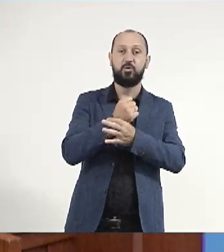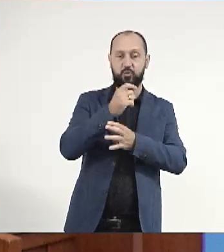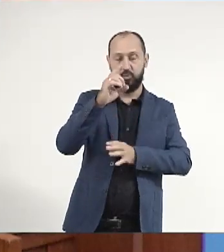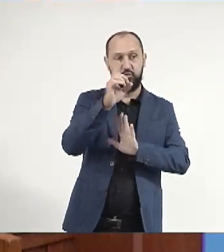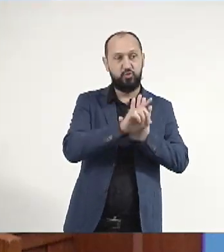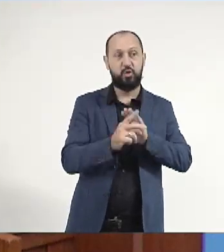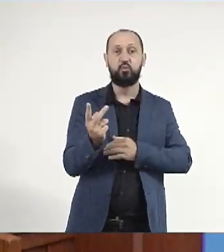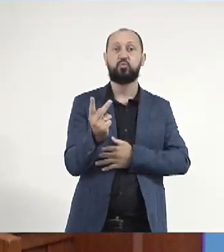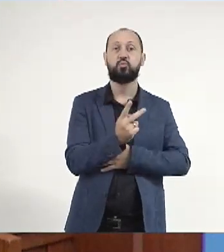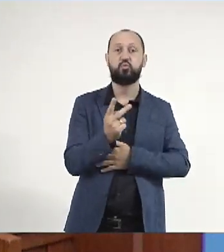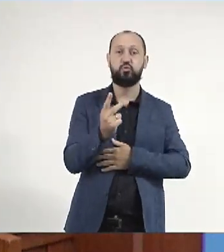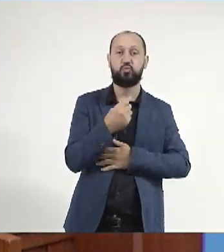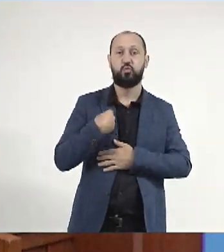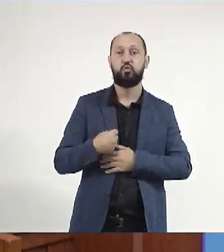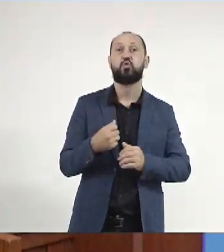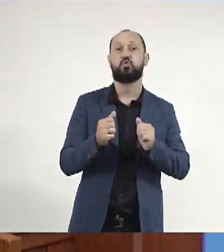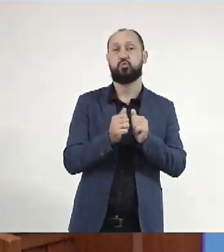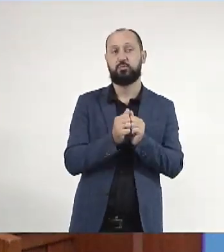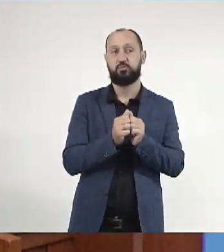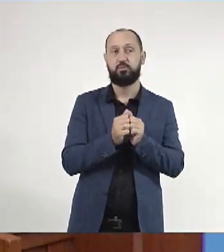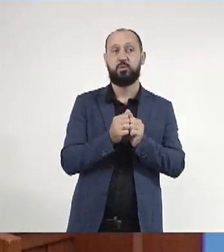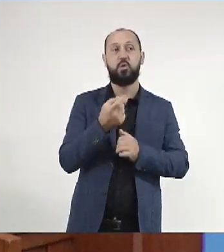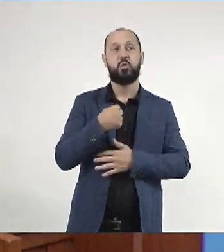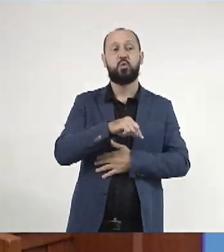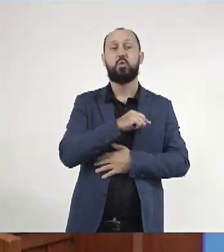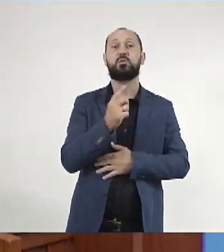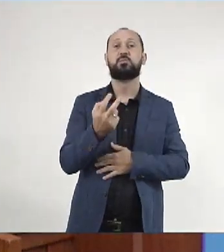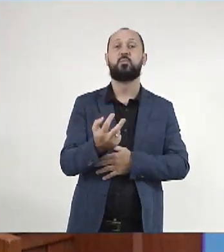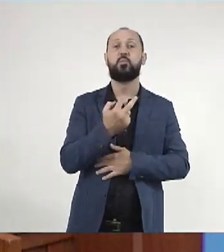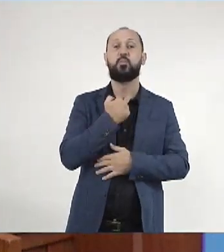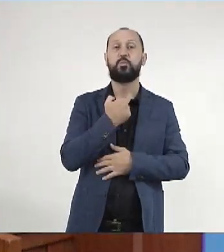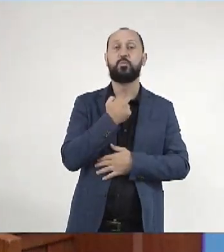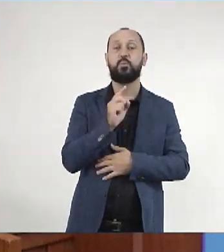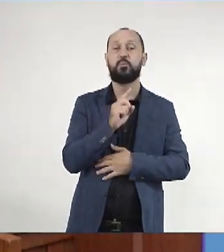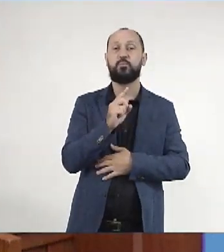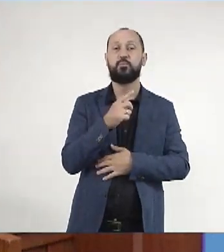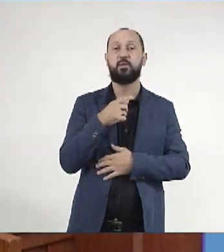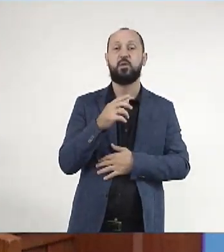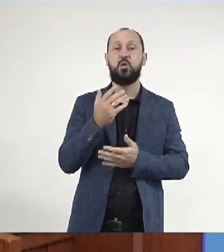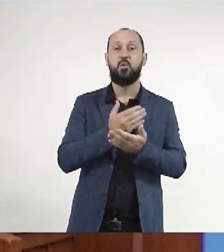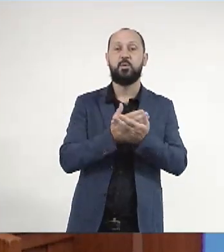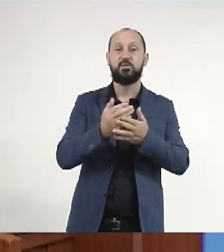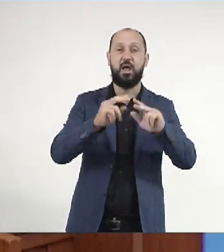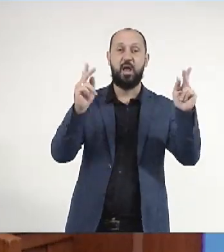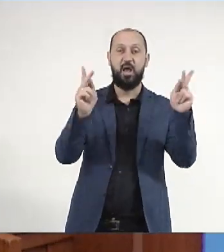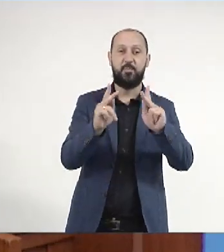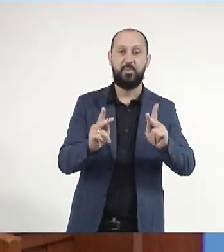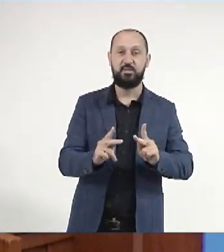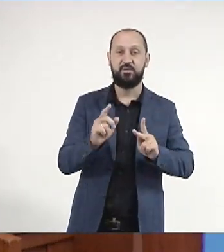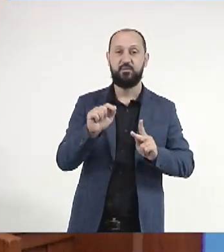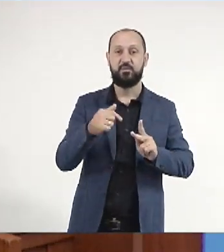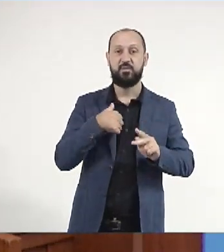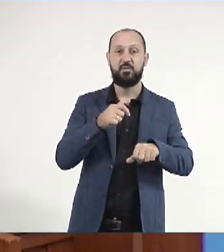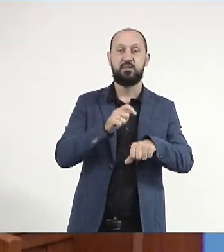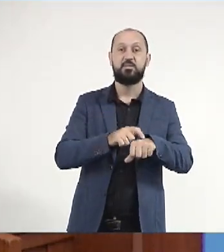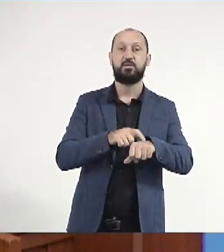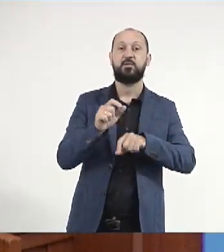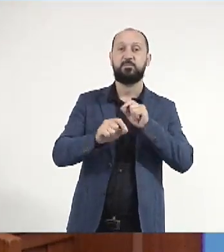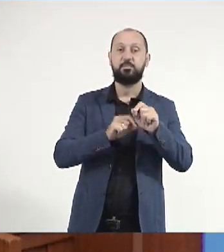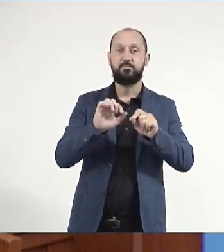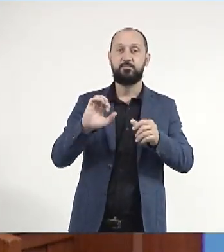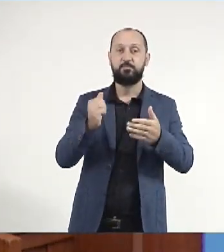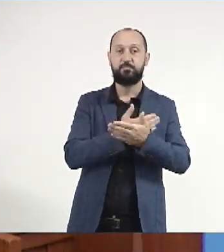direitos dos dois lados envolvidos, nós não vamos pacificar, né, essa situação